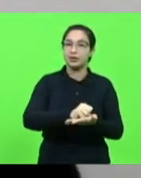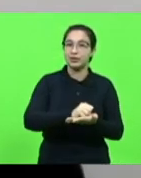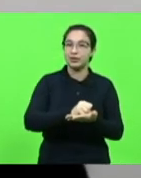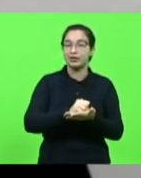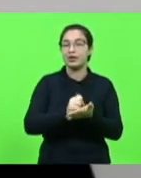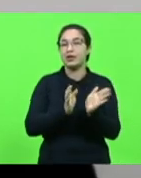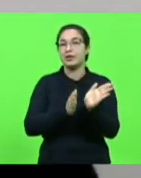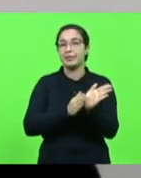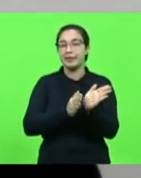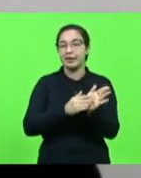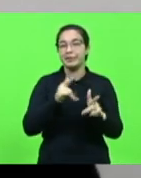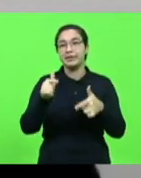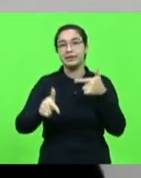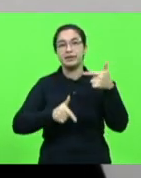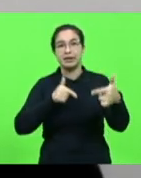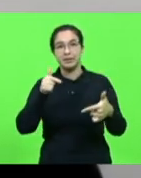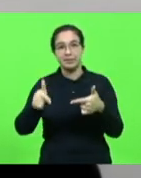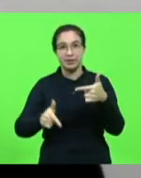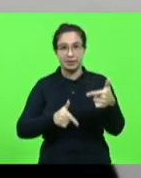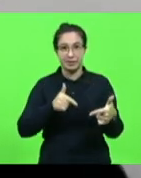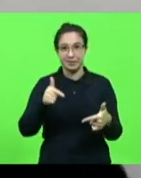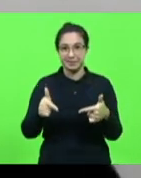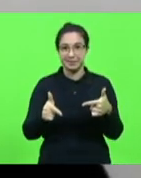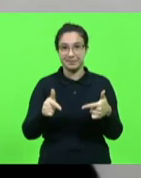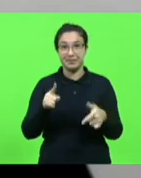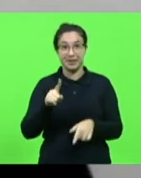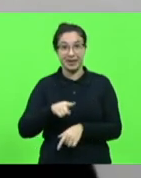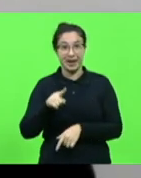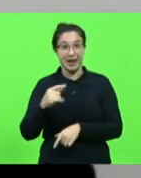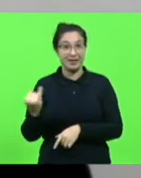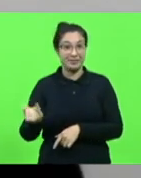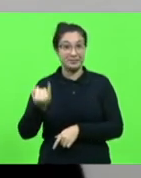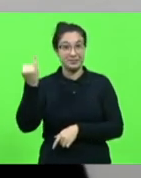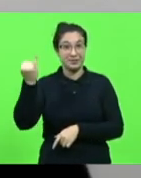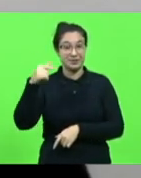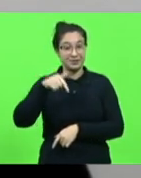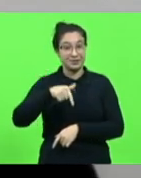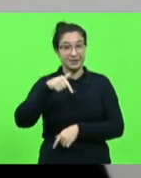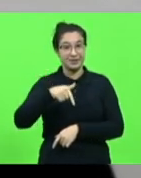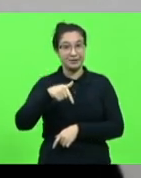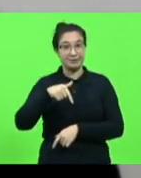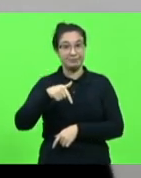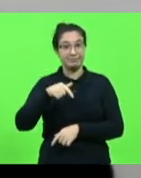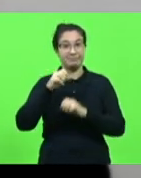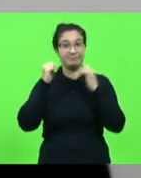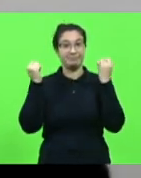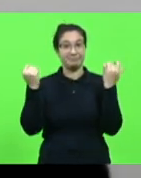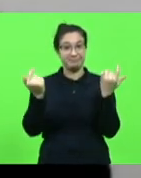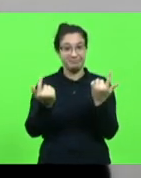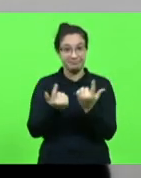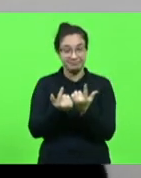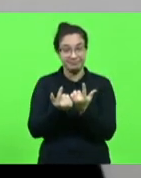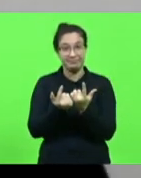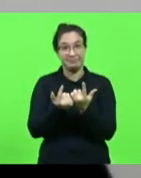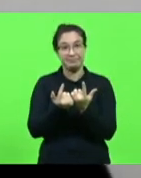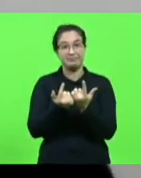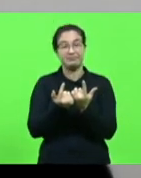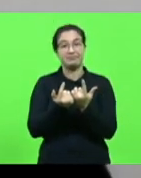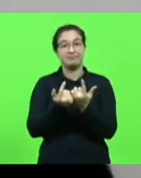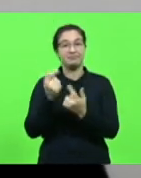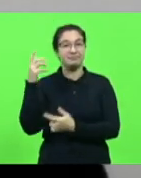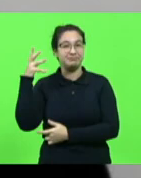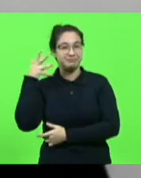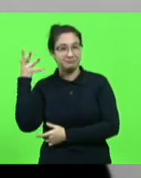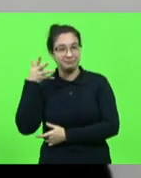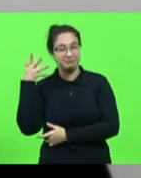parabenizar por esse trabalho. Eu acho que a importância de estar aqui também na Assembleia Legislativa, nos trazendo essa mensagem, é sempre